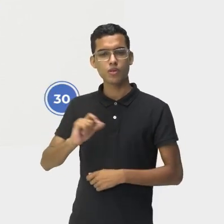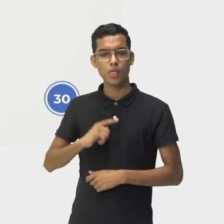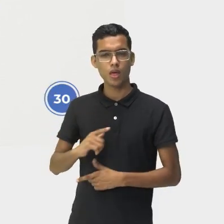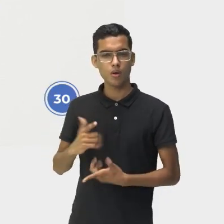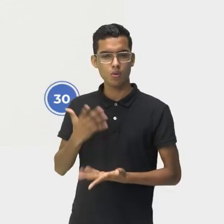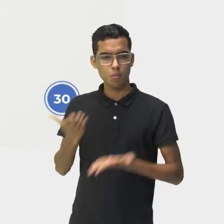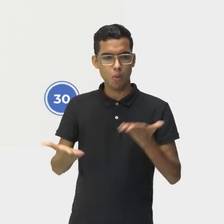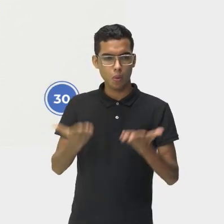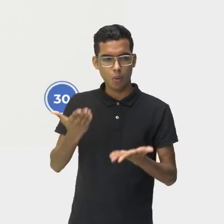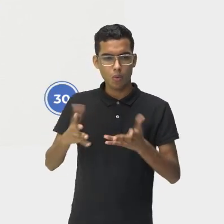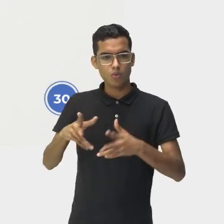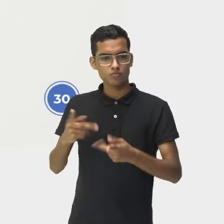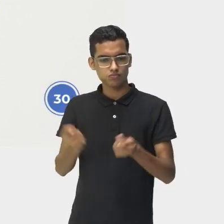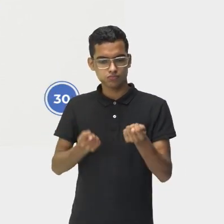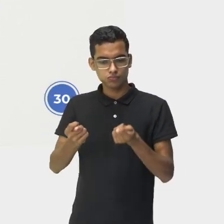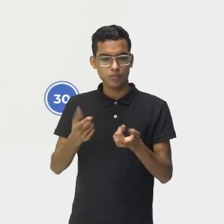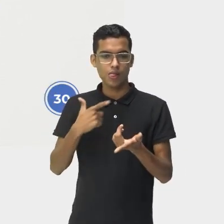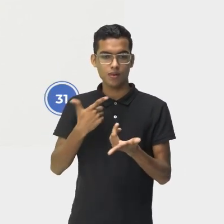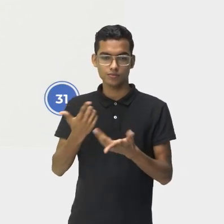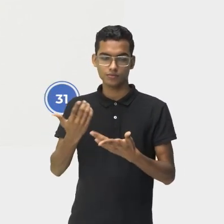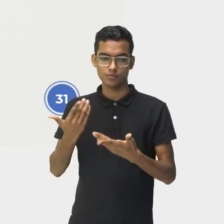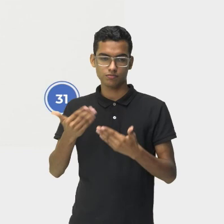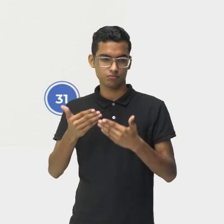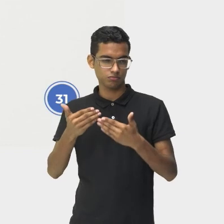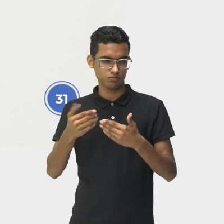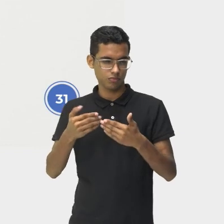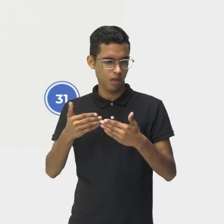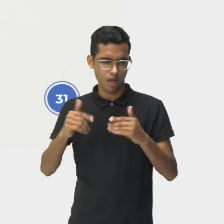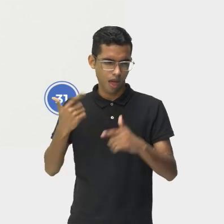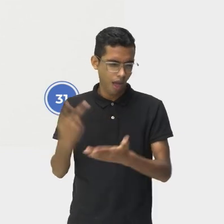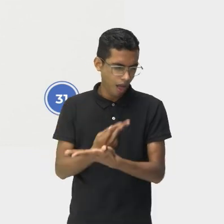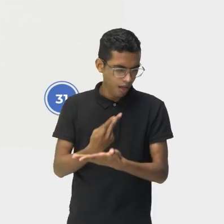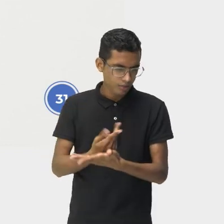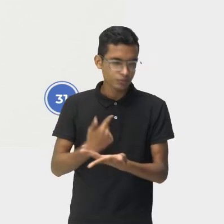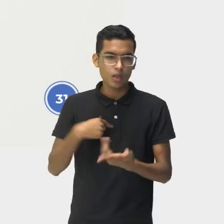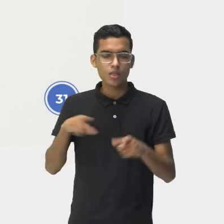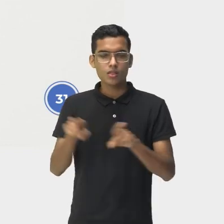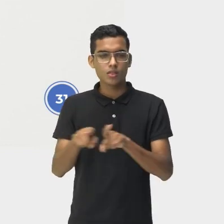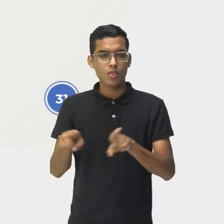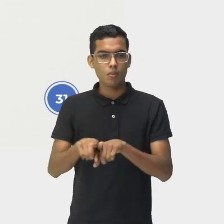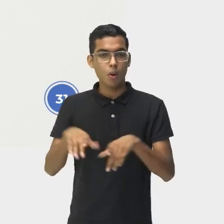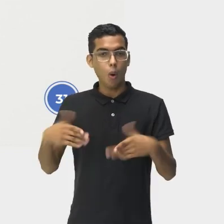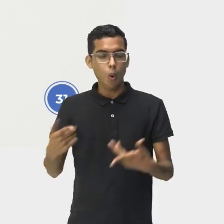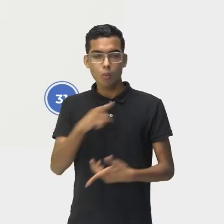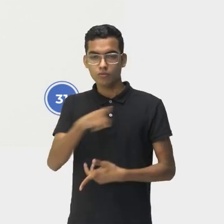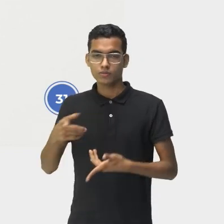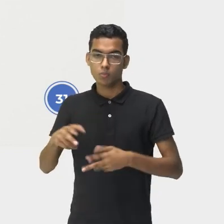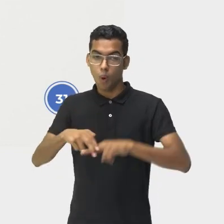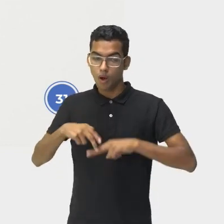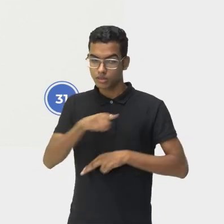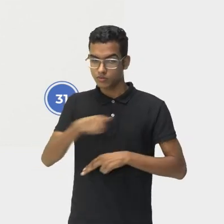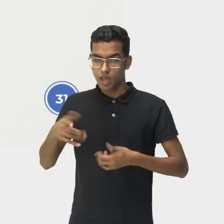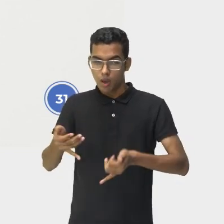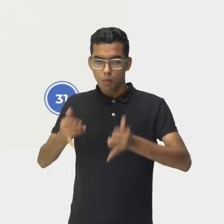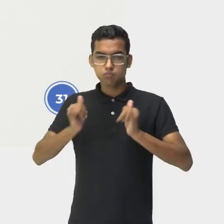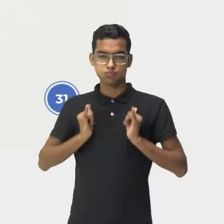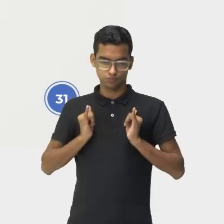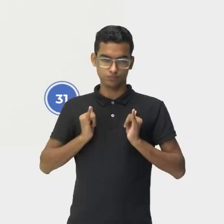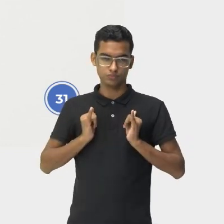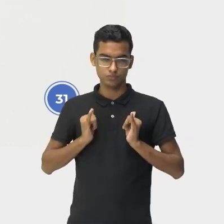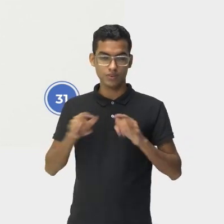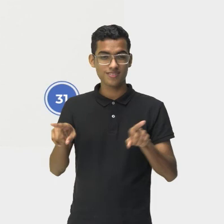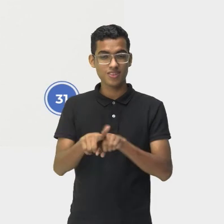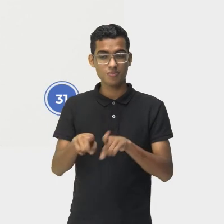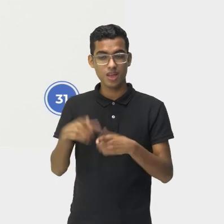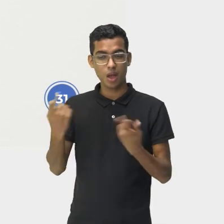dieta inadequada ou por você ser sedentário. Entretanto, também é possível possuí-la mesmo não